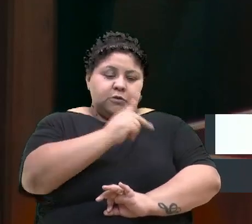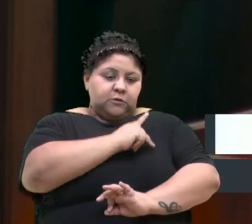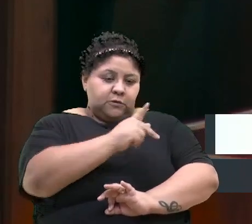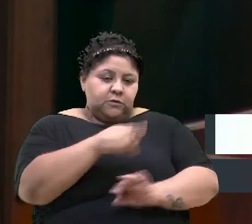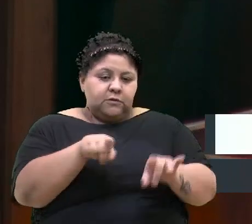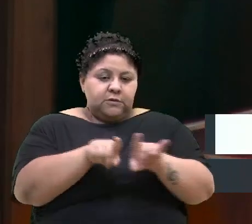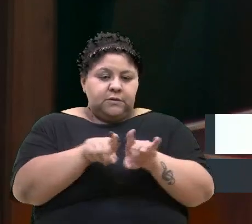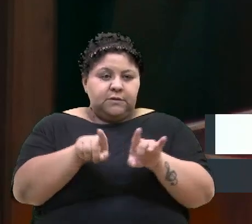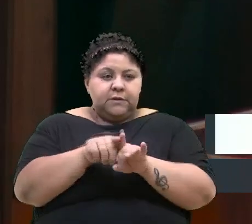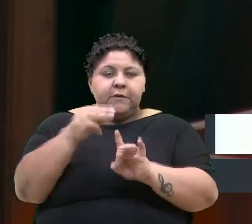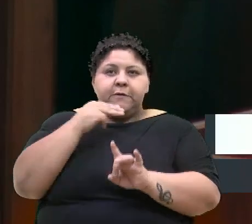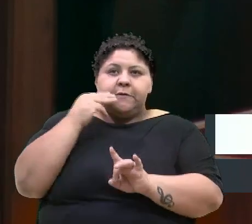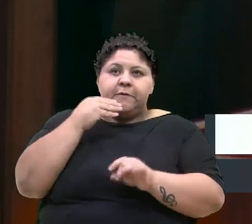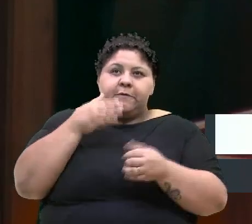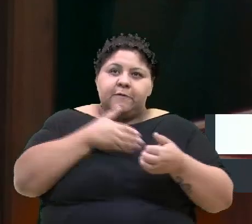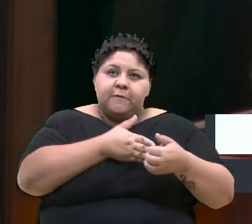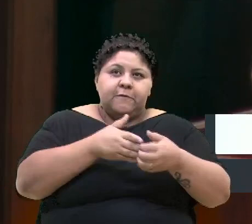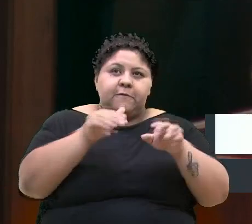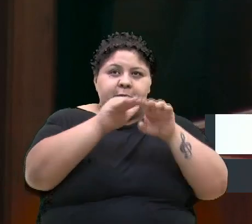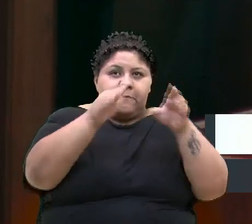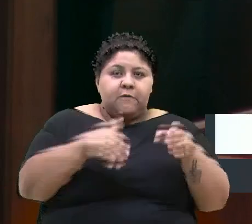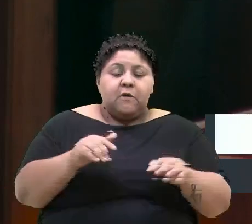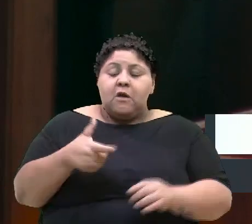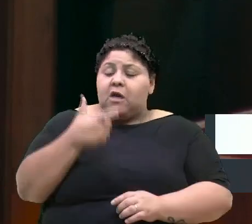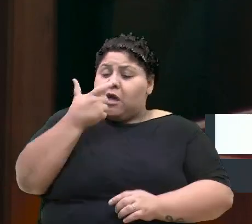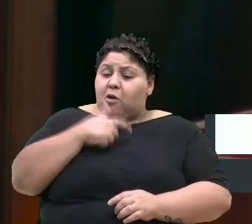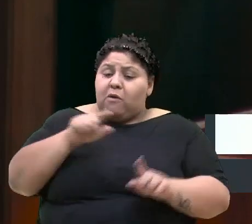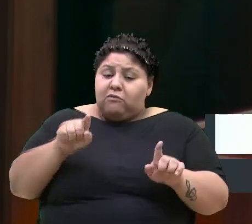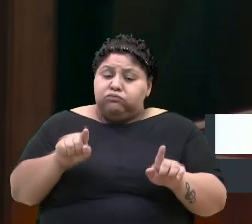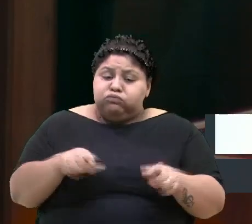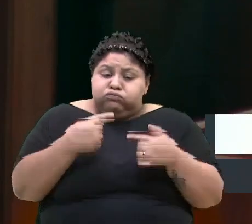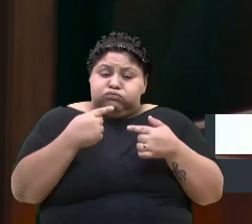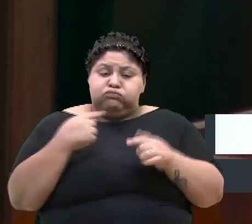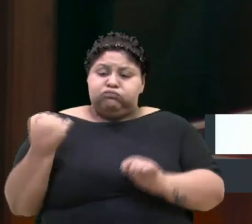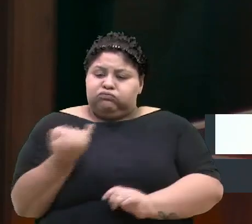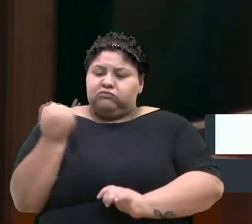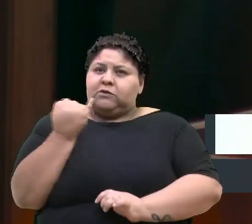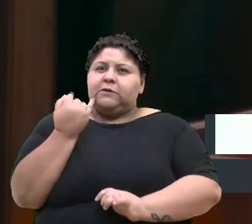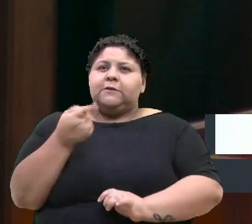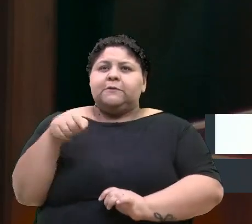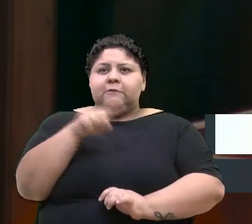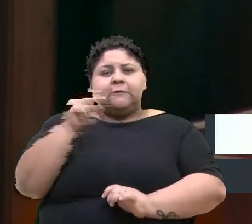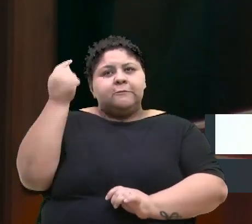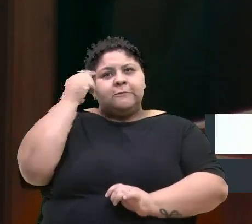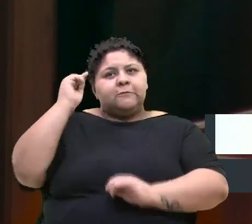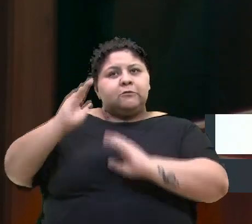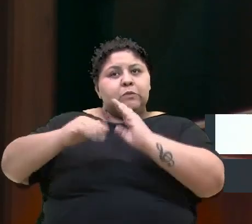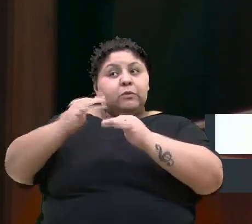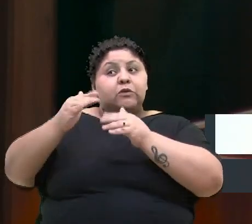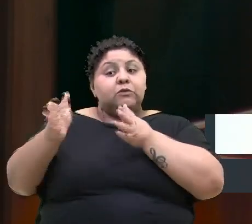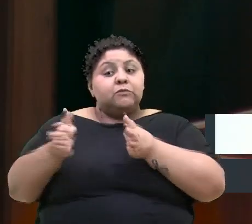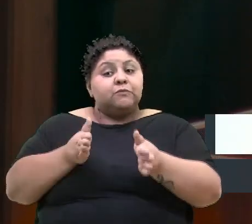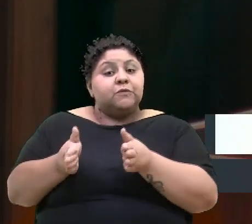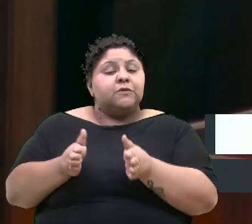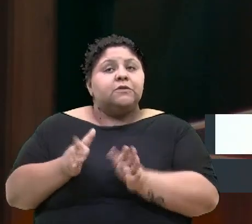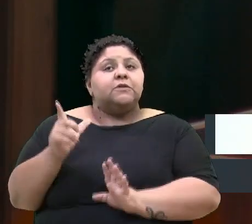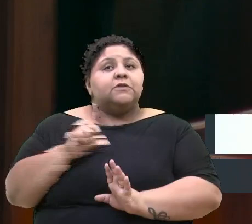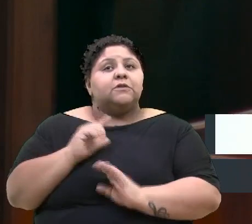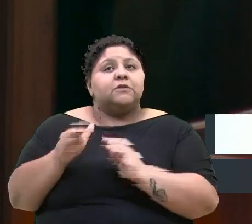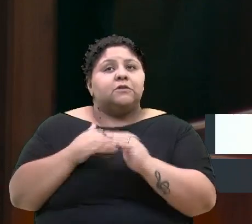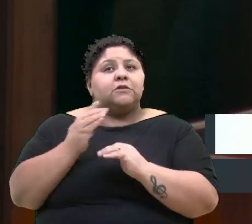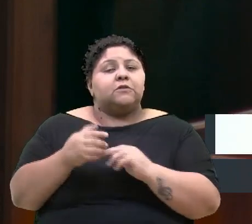compõe a mesa, porque eu acho que um desafio talvez importante que nós poderíamos pensar para o próximo período é de que, enquanto